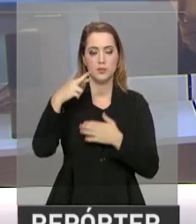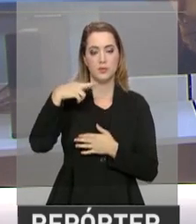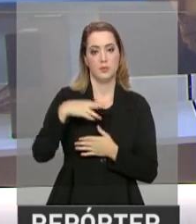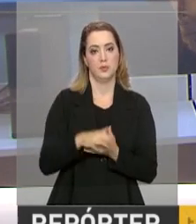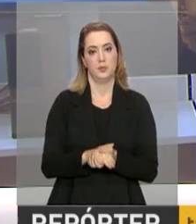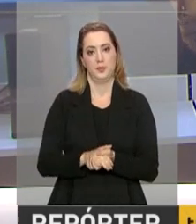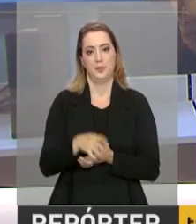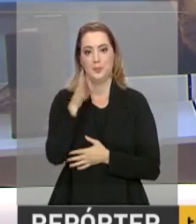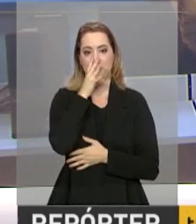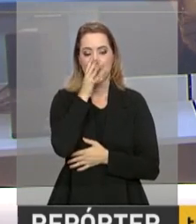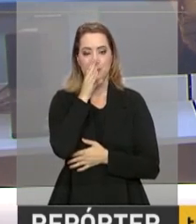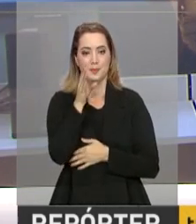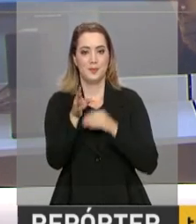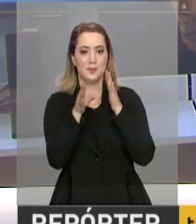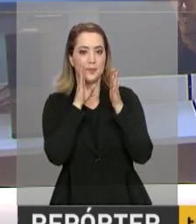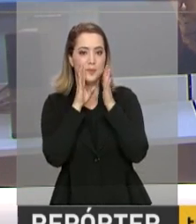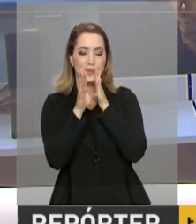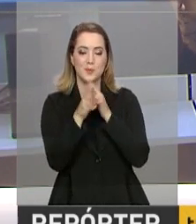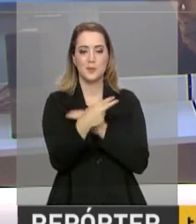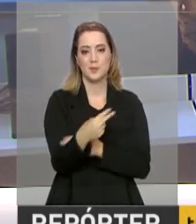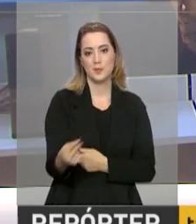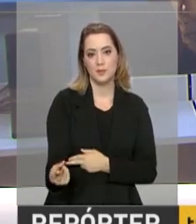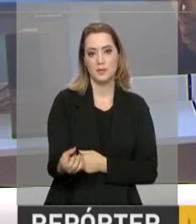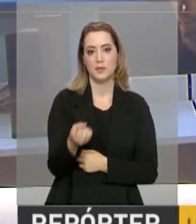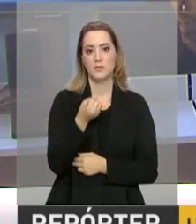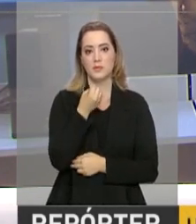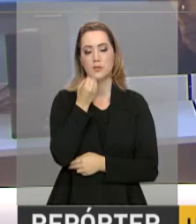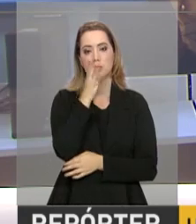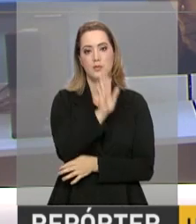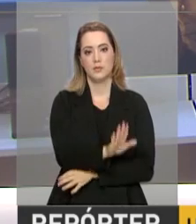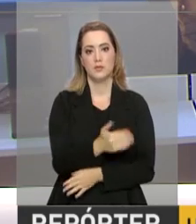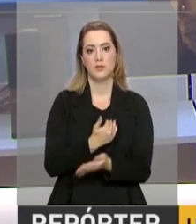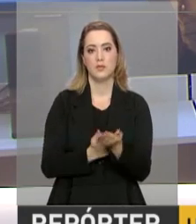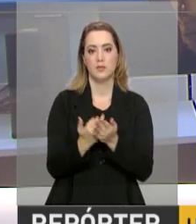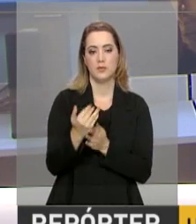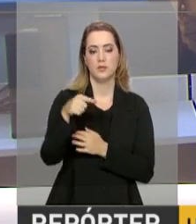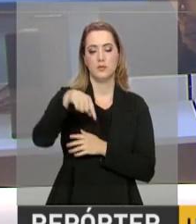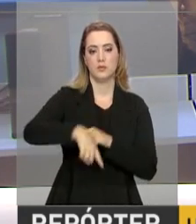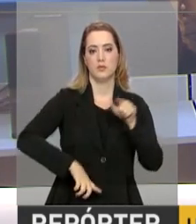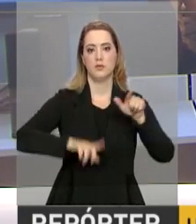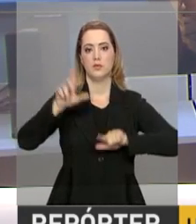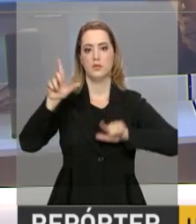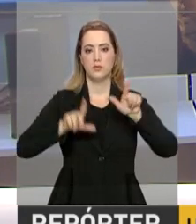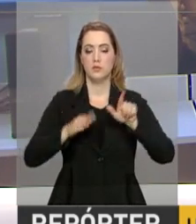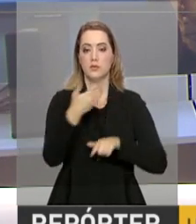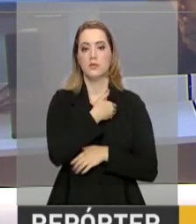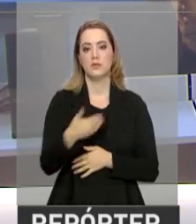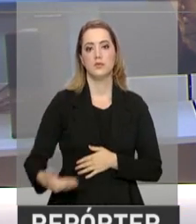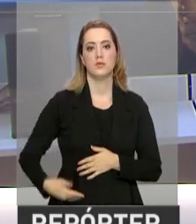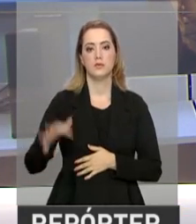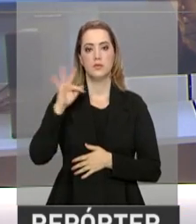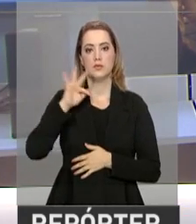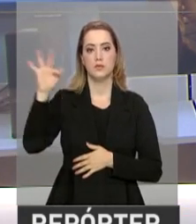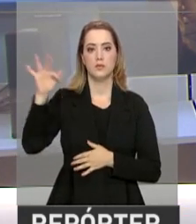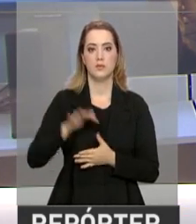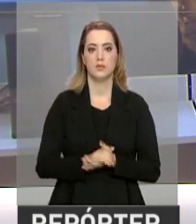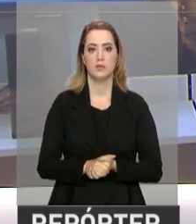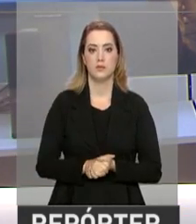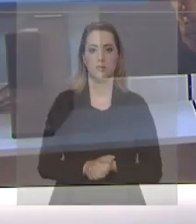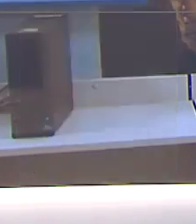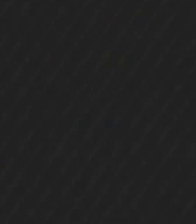edição acompanhe também as novidades Pelas nossas redes Uma boa tarde para você e continue com a gente NBR a TV do Governo